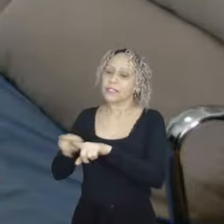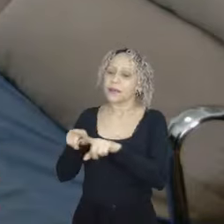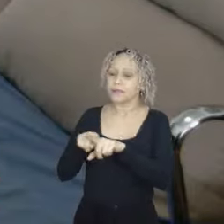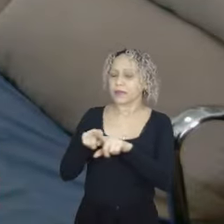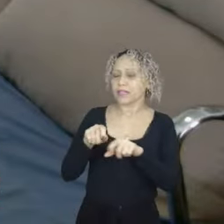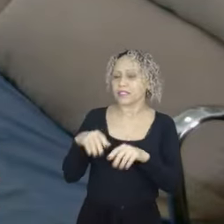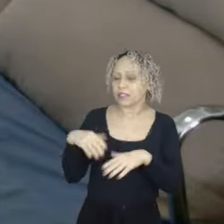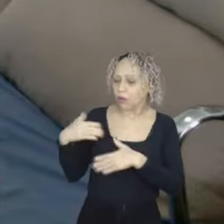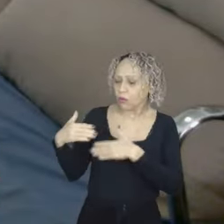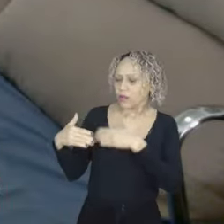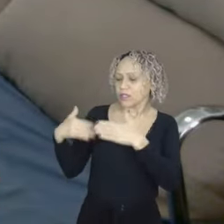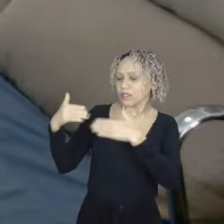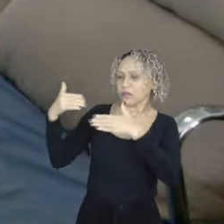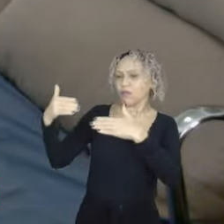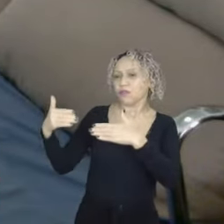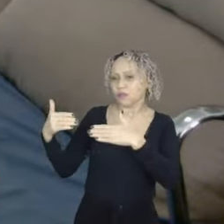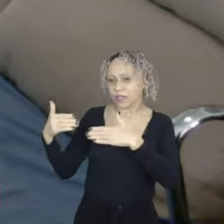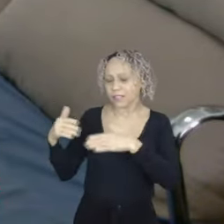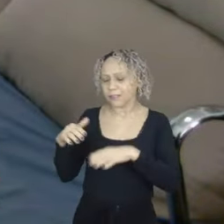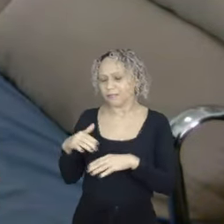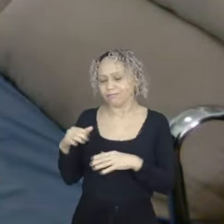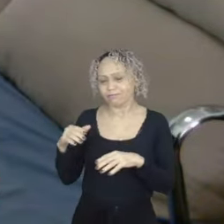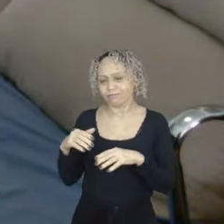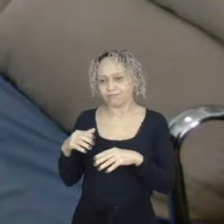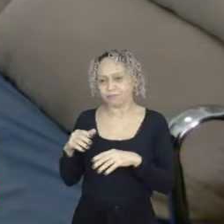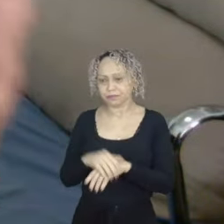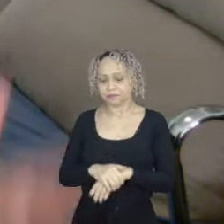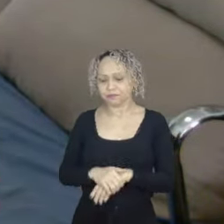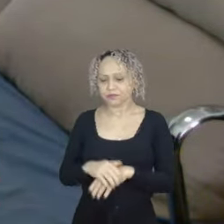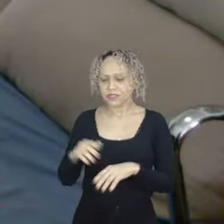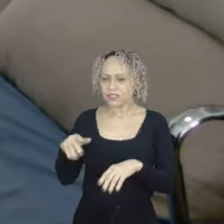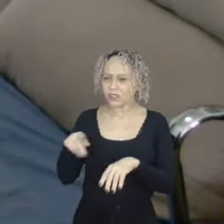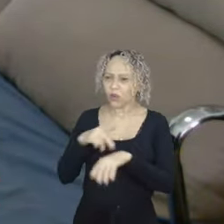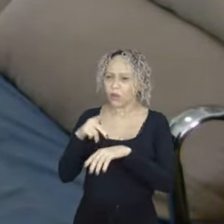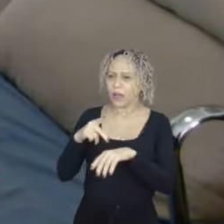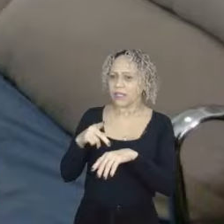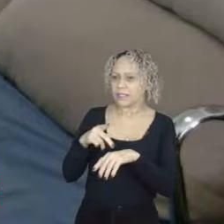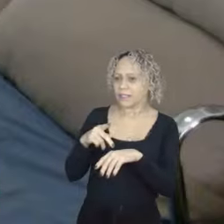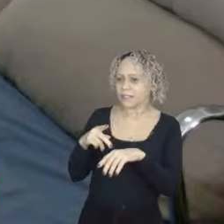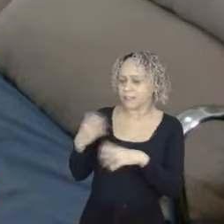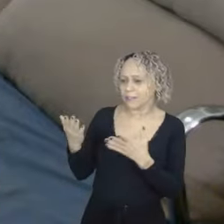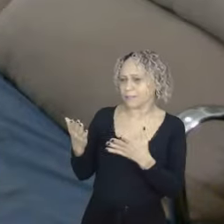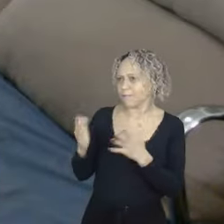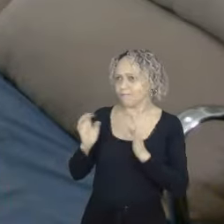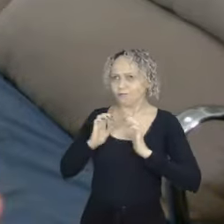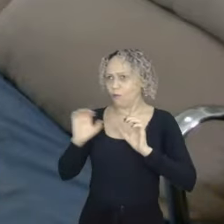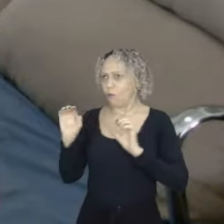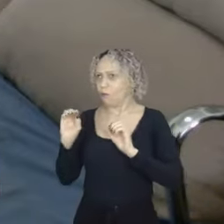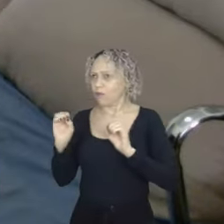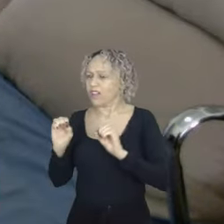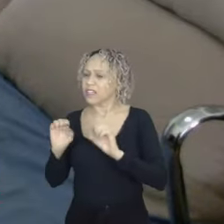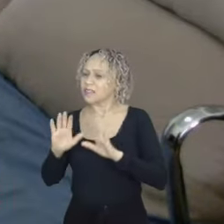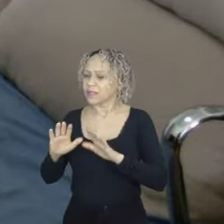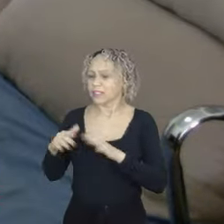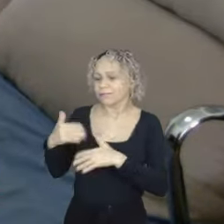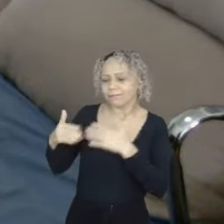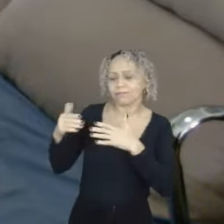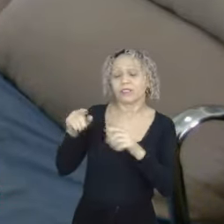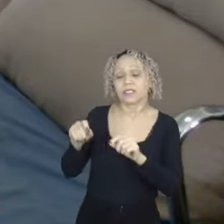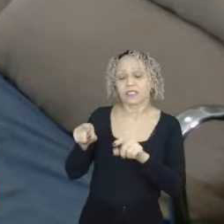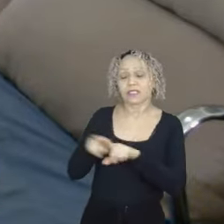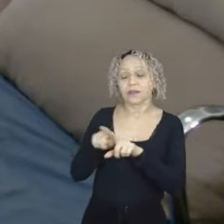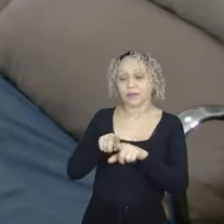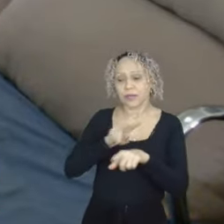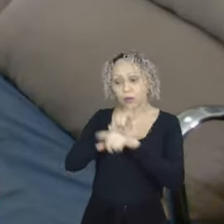muito à vontade, com as lideranças indígenas ali, o Raoni também, e ao lado do presidente Lula, o